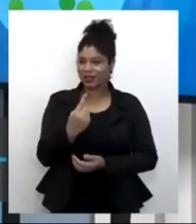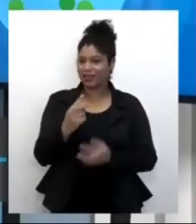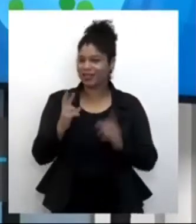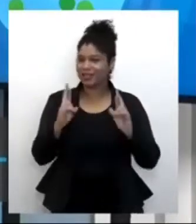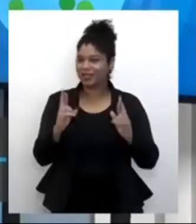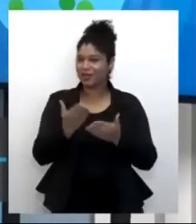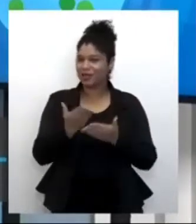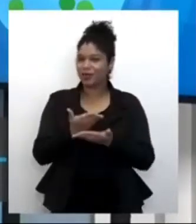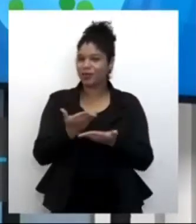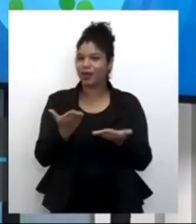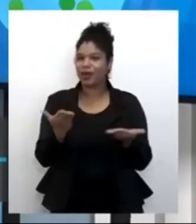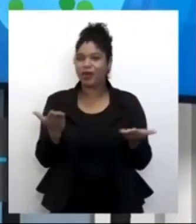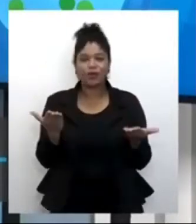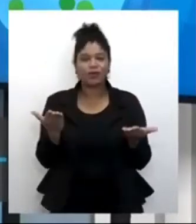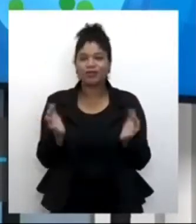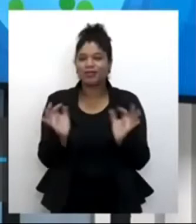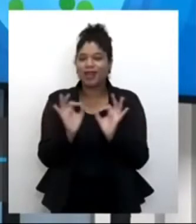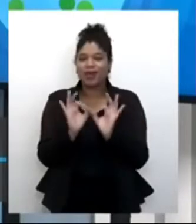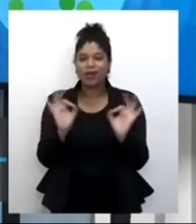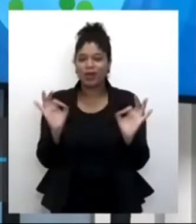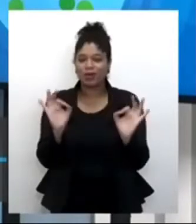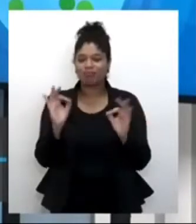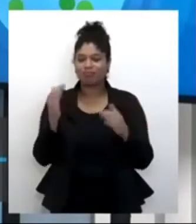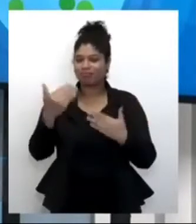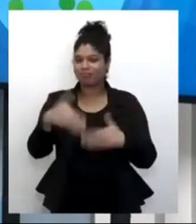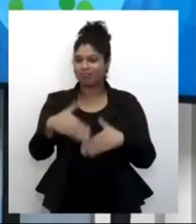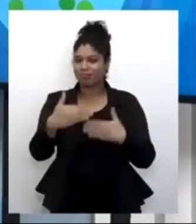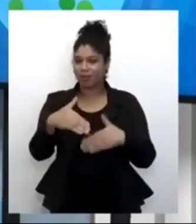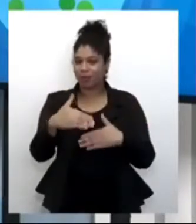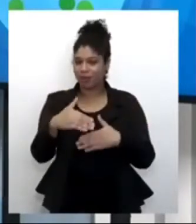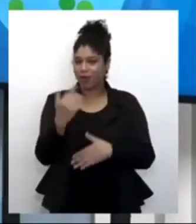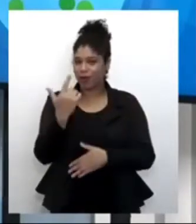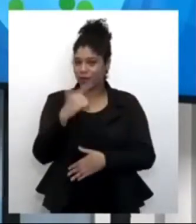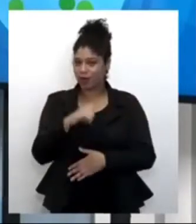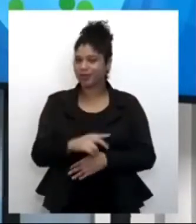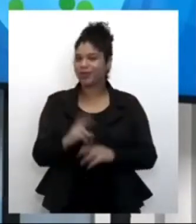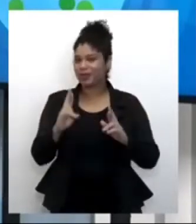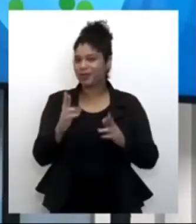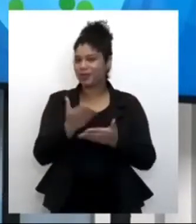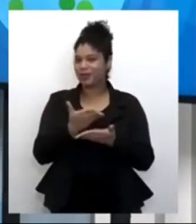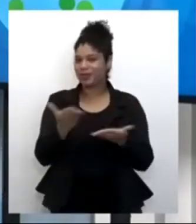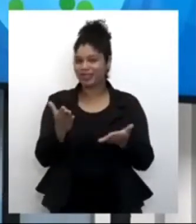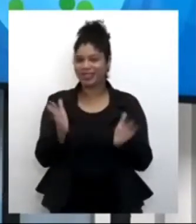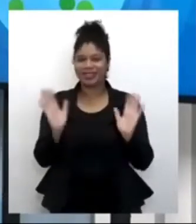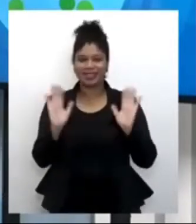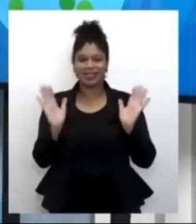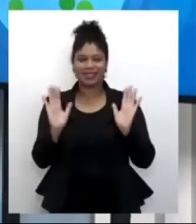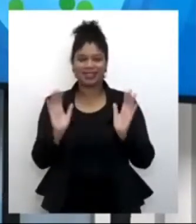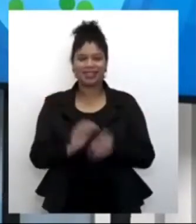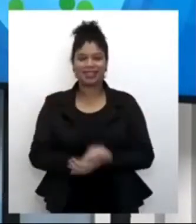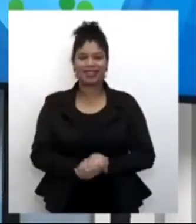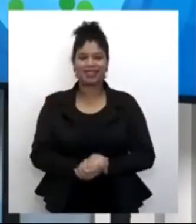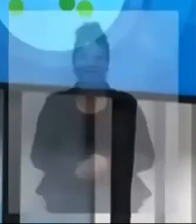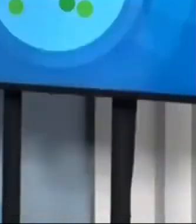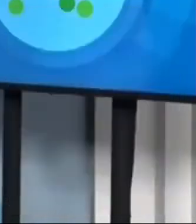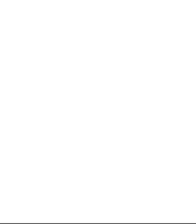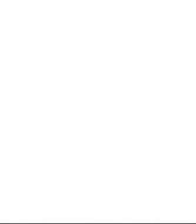você uma ótima performance e a gente torce pelo seu sucesso. Valeu!